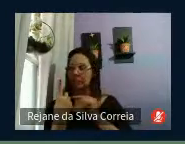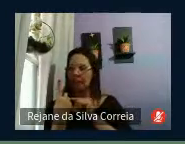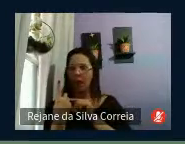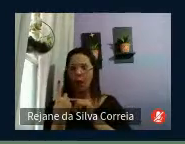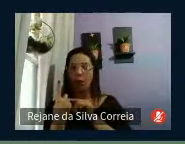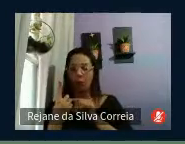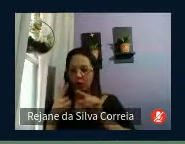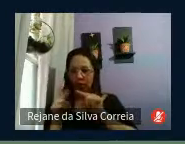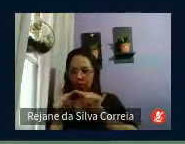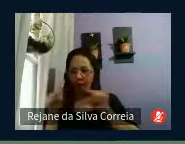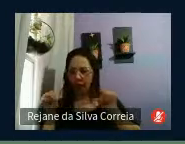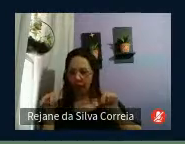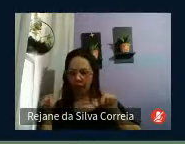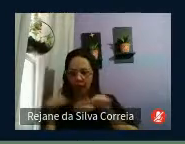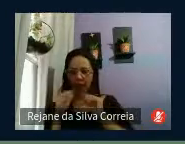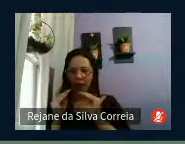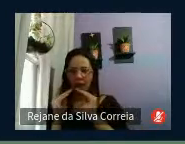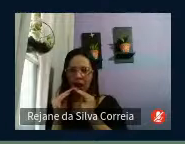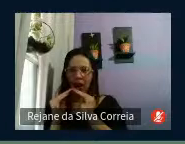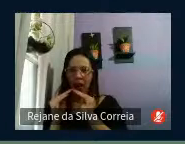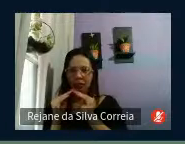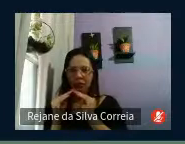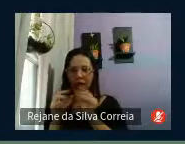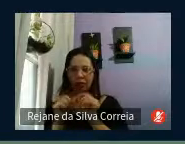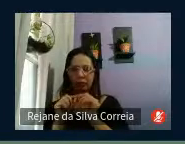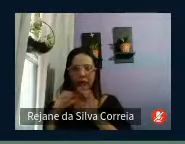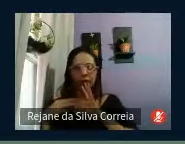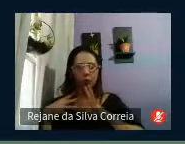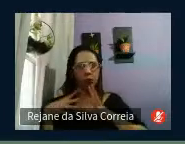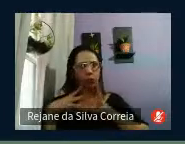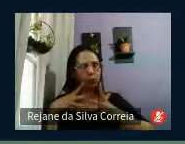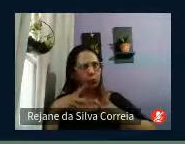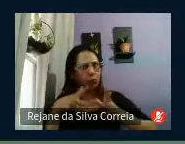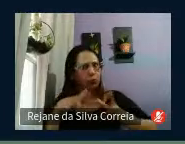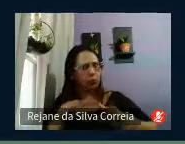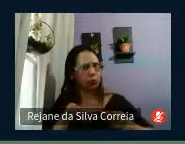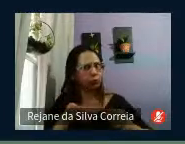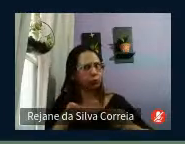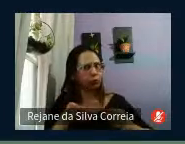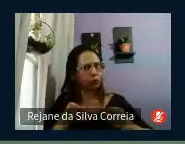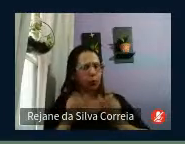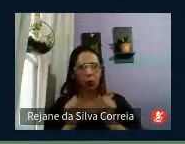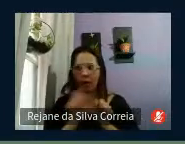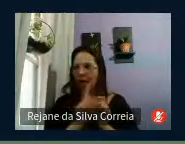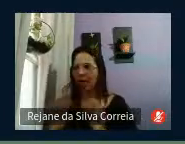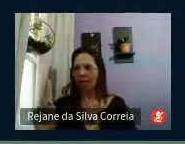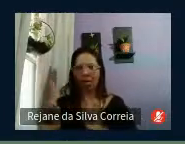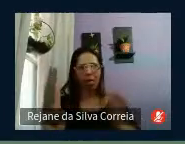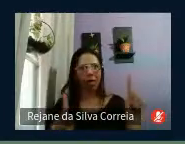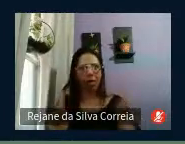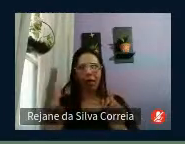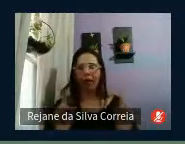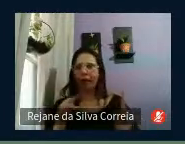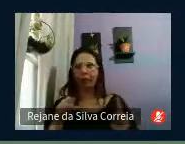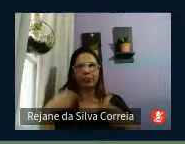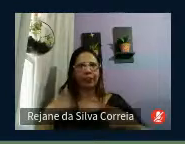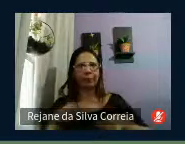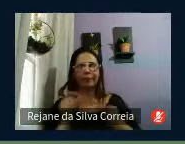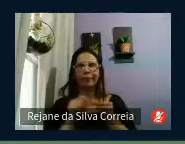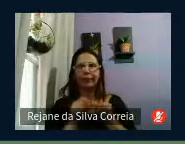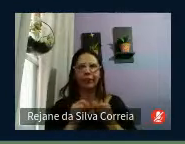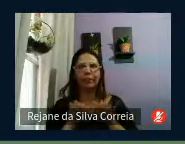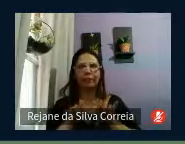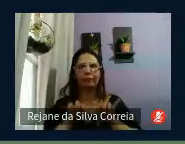casa, você tem que fazer tudo o que você tem que fazer sem sair daquele espaço. Então você tem que ter ideias,